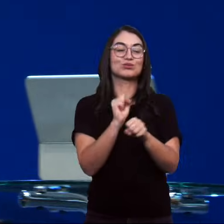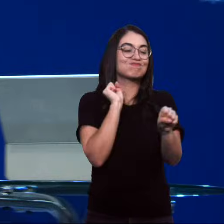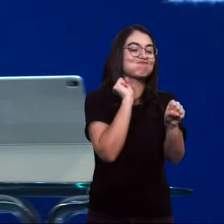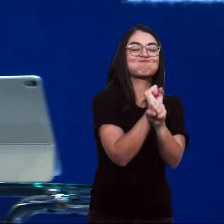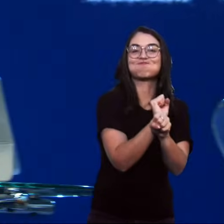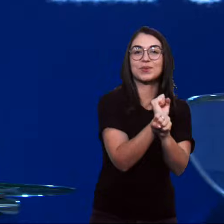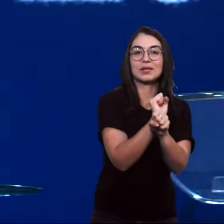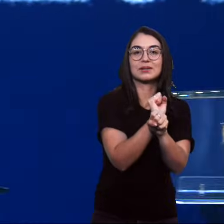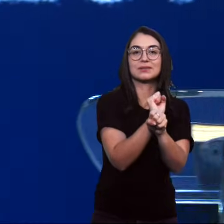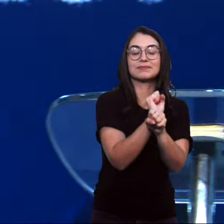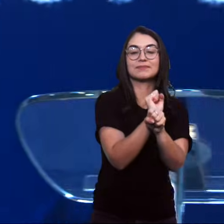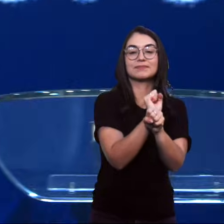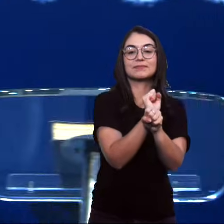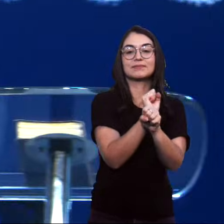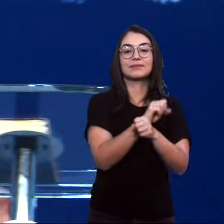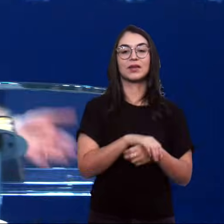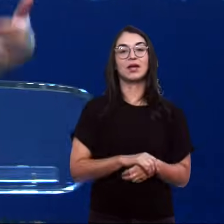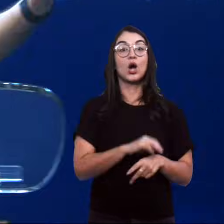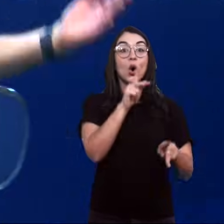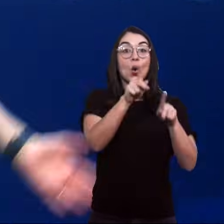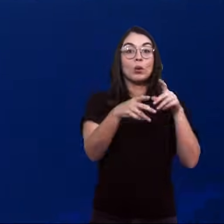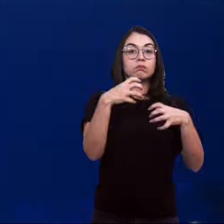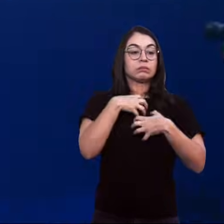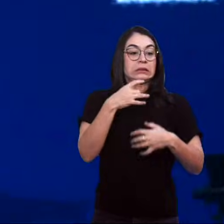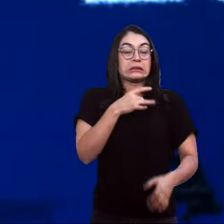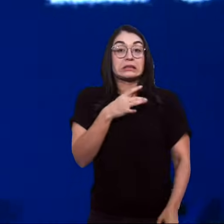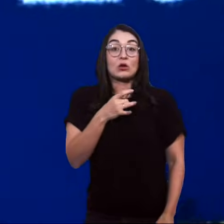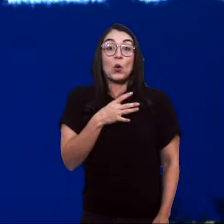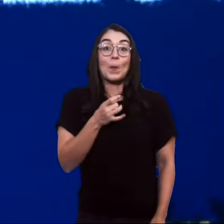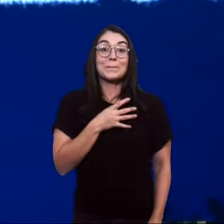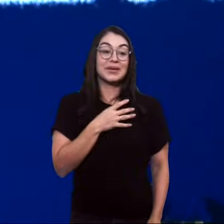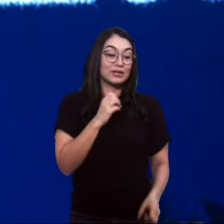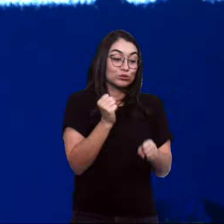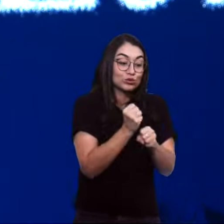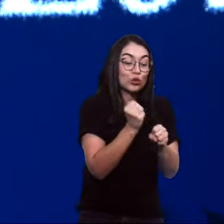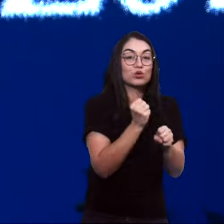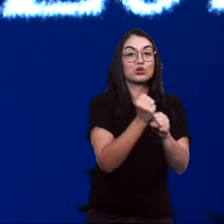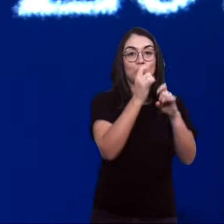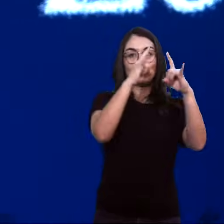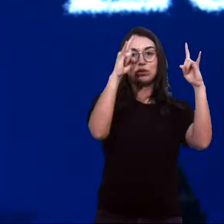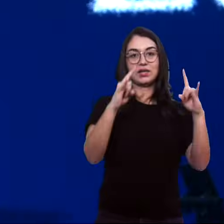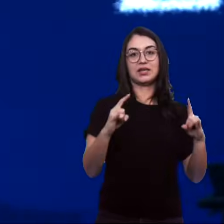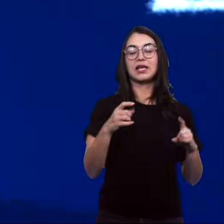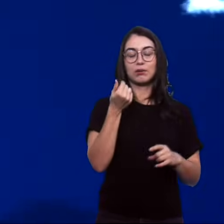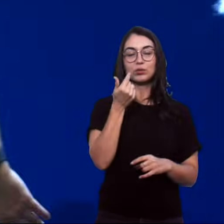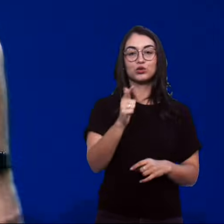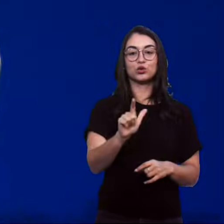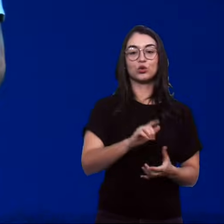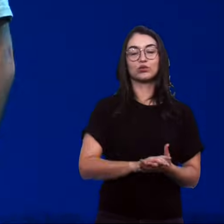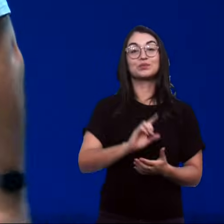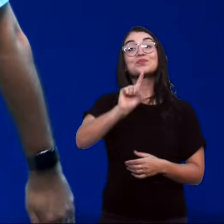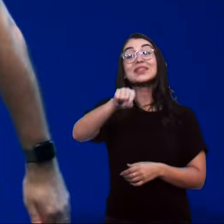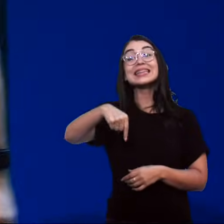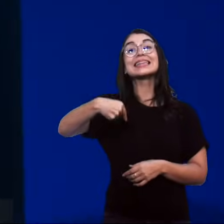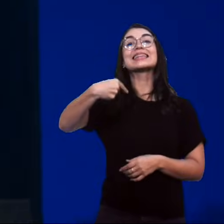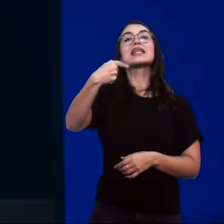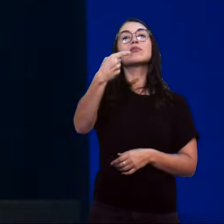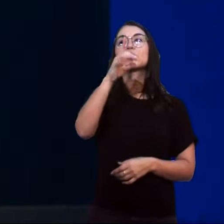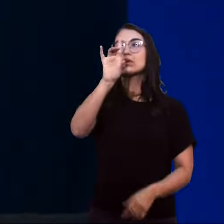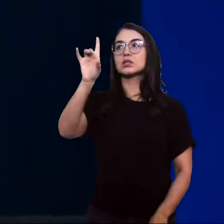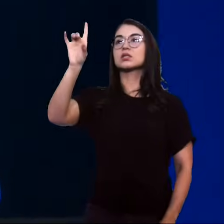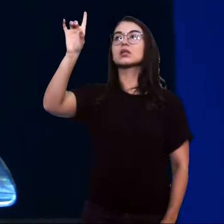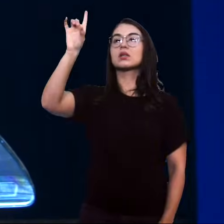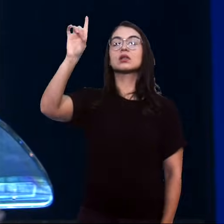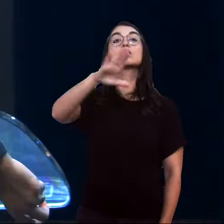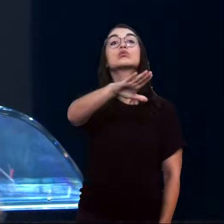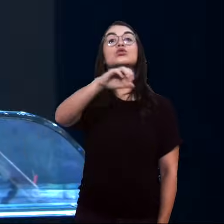parada durante 15 anos. O povo ficou com medo de reconstruir o templo. Até que depois desses 15 anos, Deus levanta